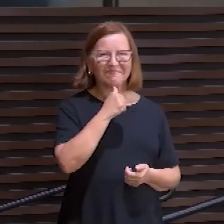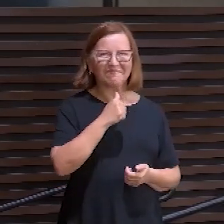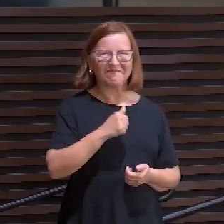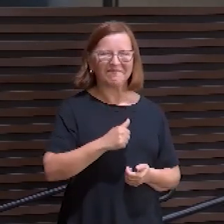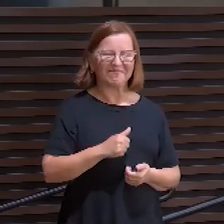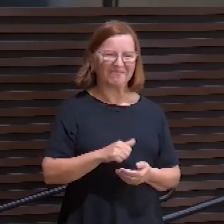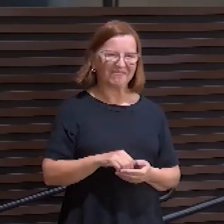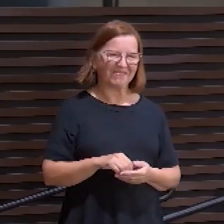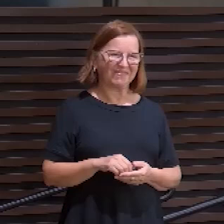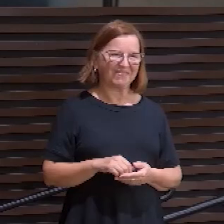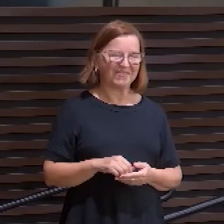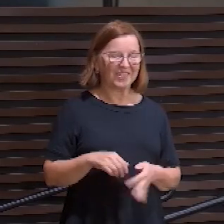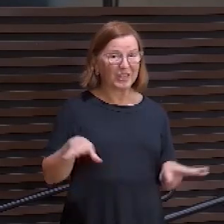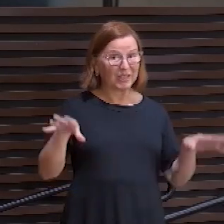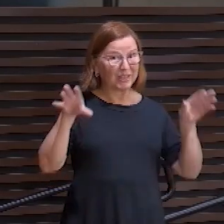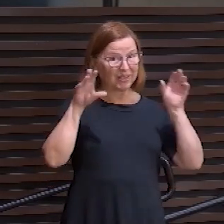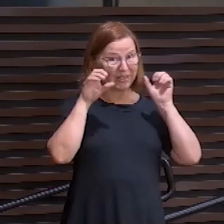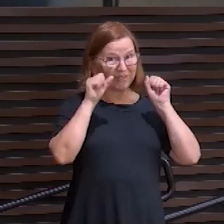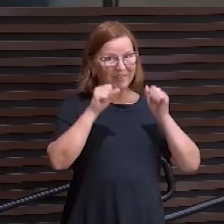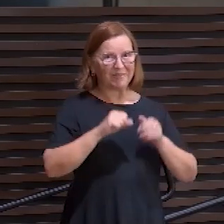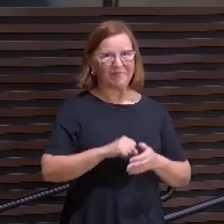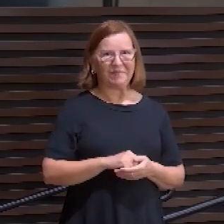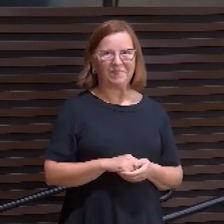lerdos em ouvir.